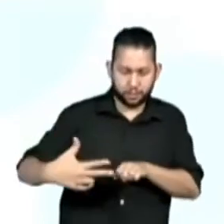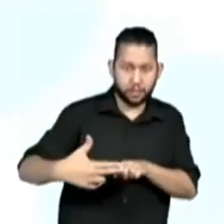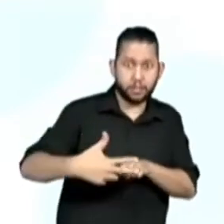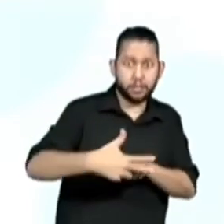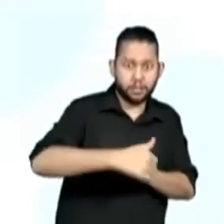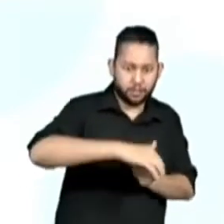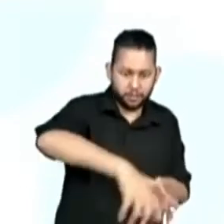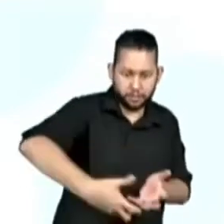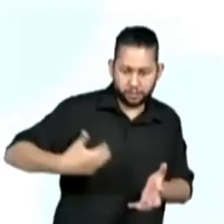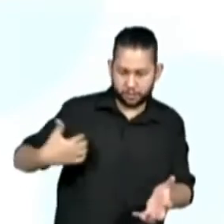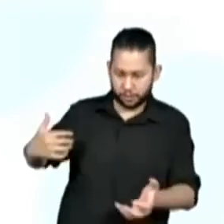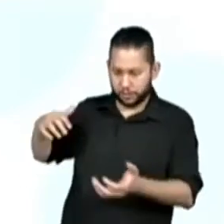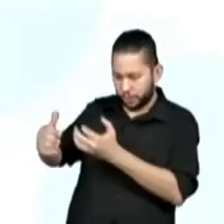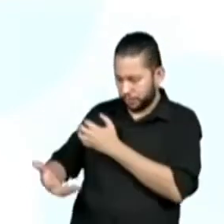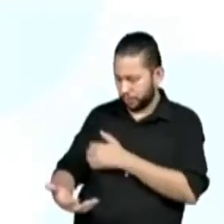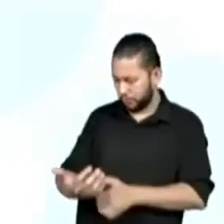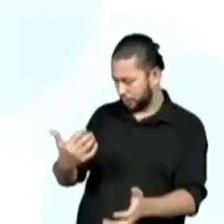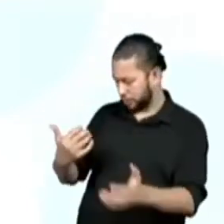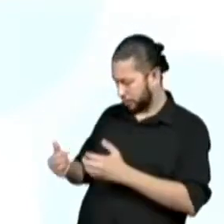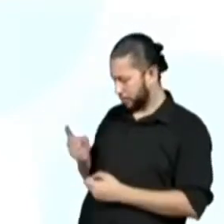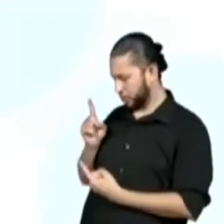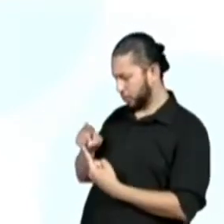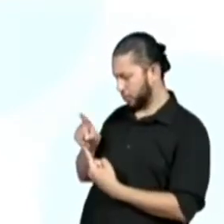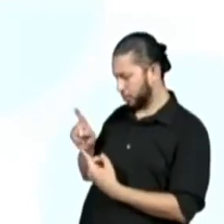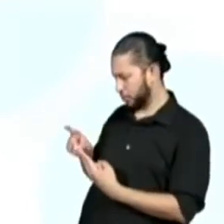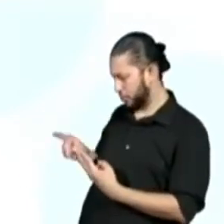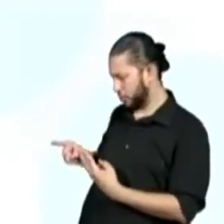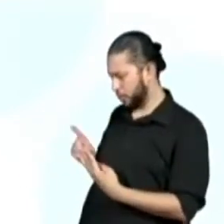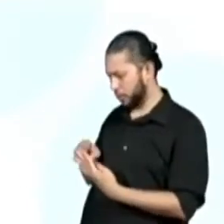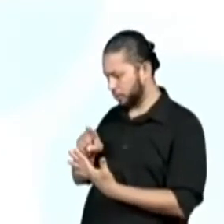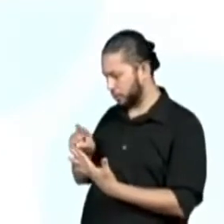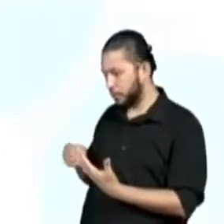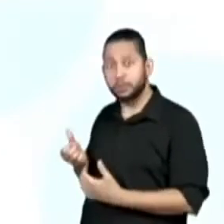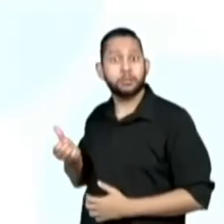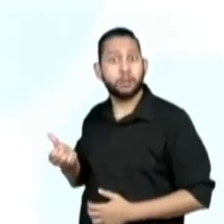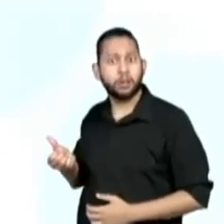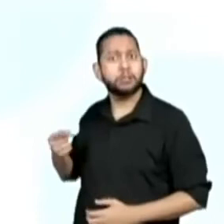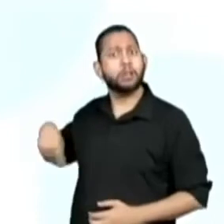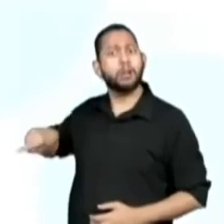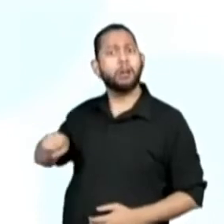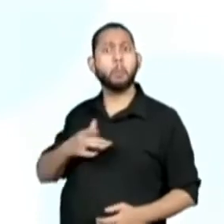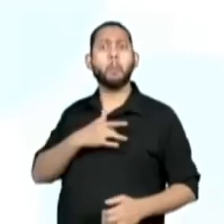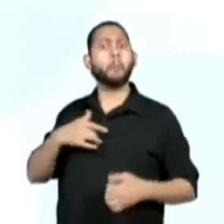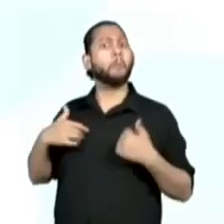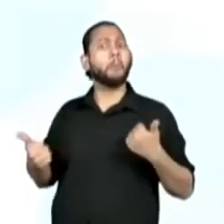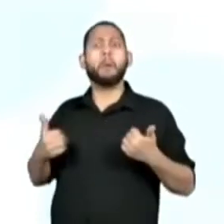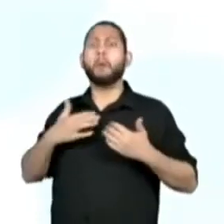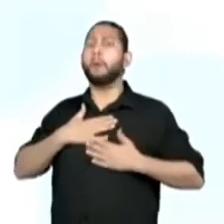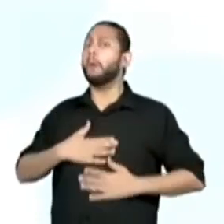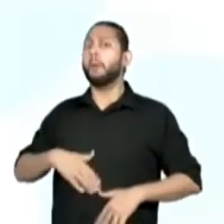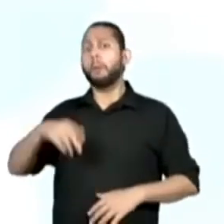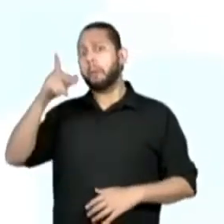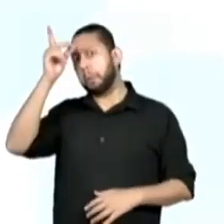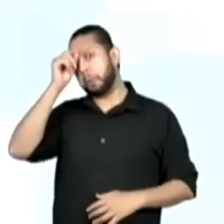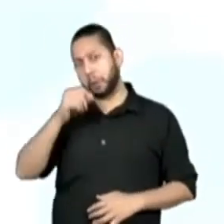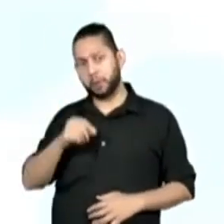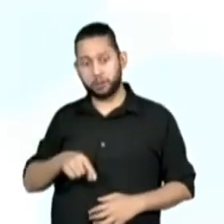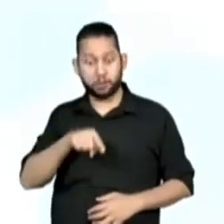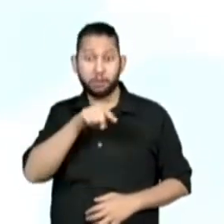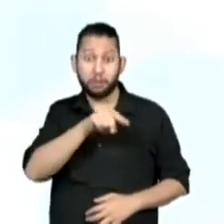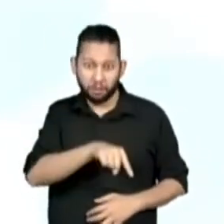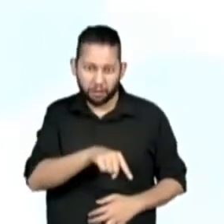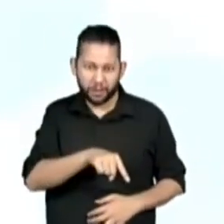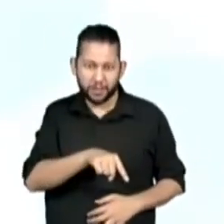fora, todos os 6, vivos e perfeitamente sãos, pois o monstro,